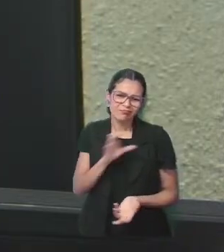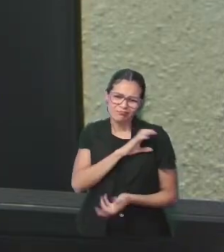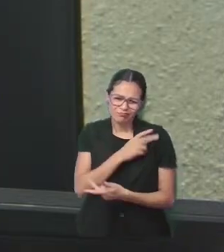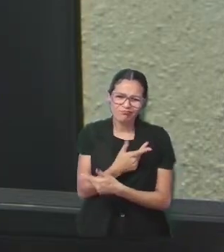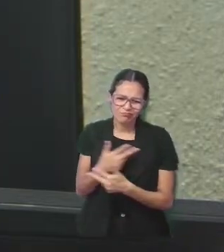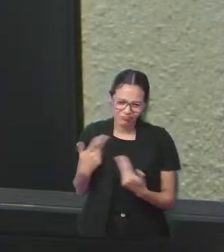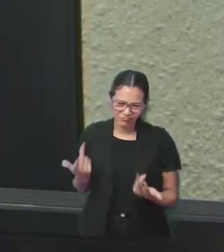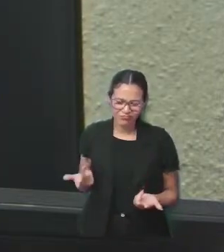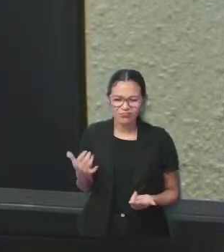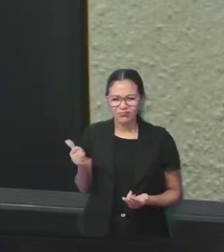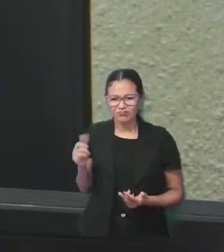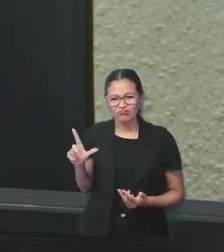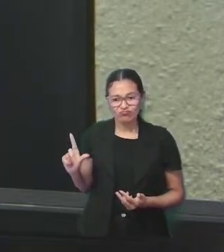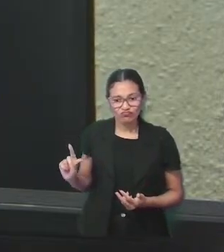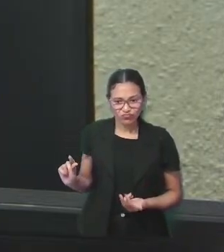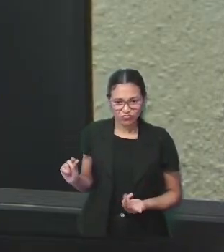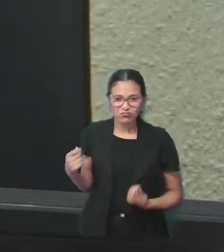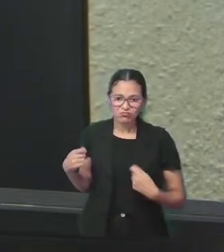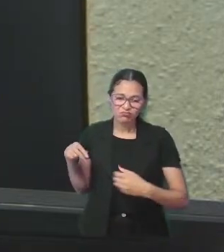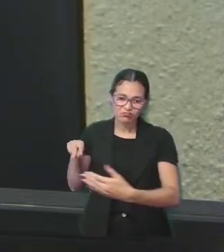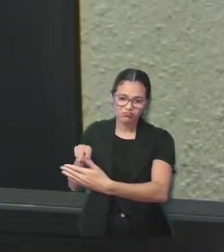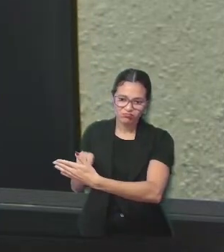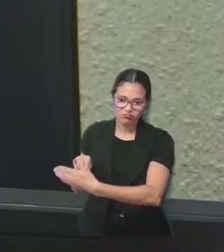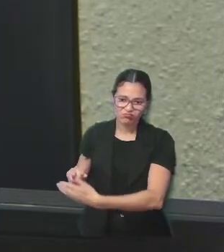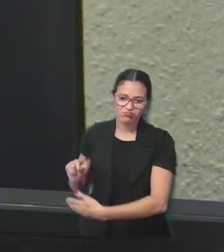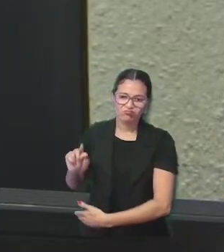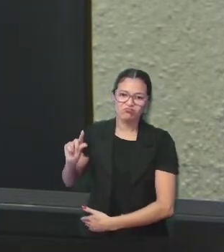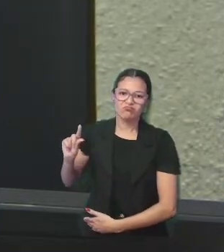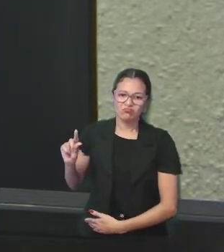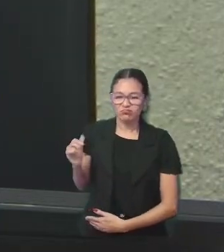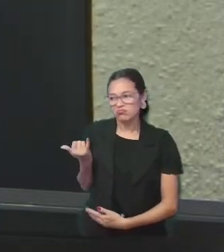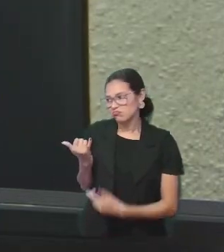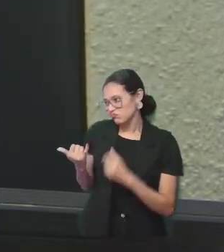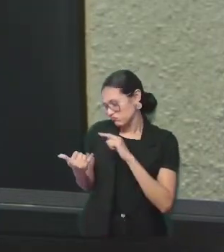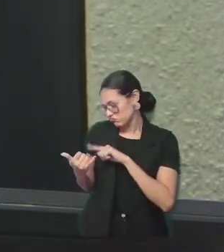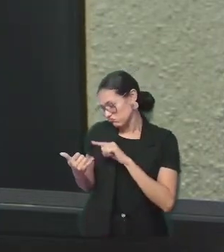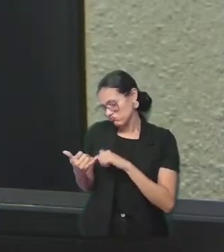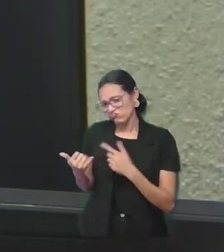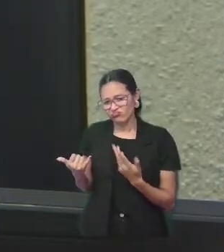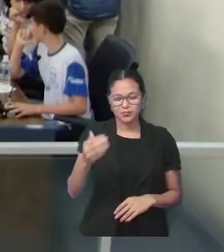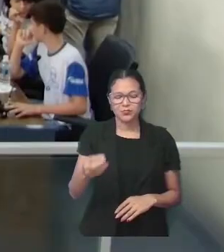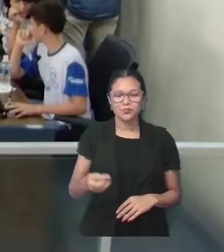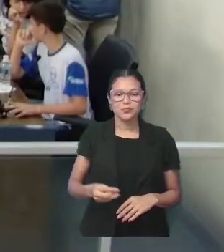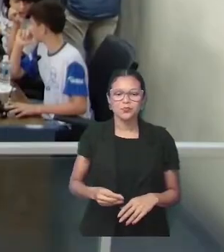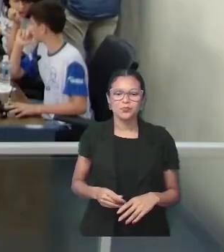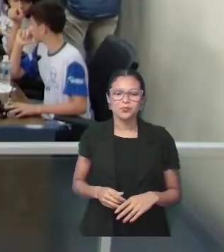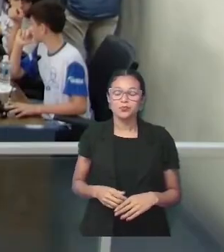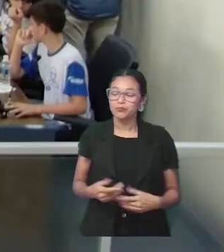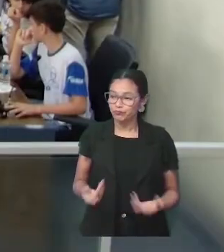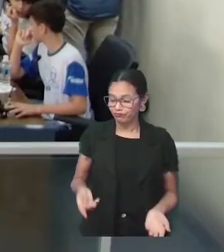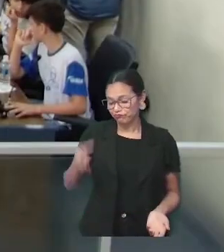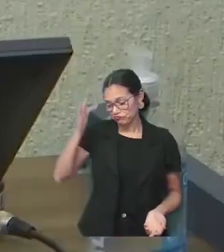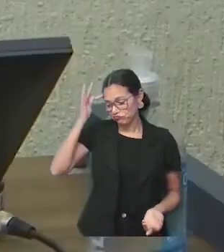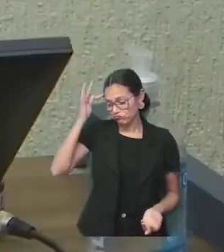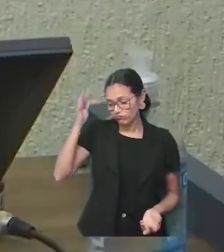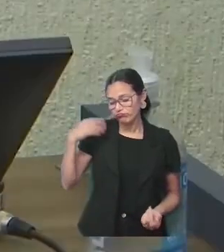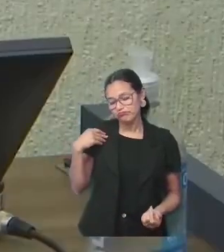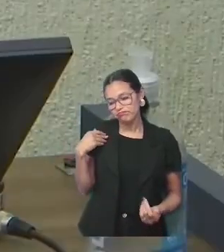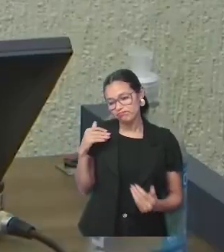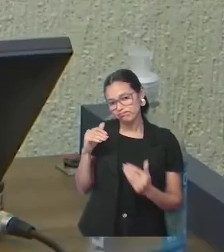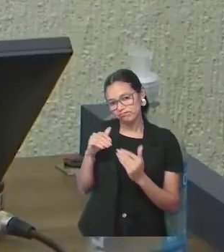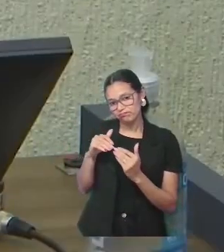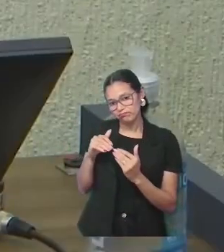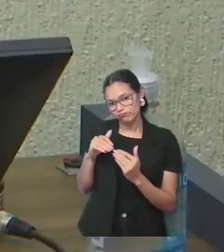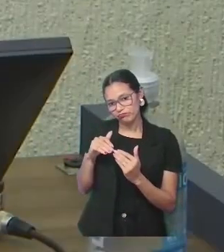colegas, algumas coisas assim, às vezes querem ver alguma coisinha no celular, sei lá, é isso. Theo, eu até